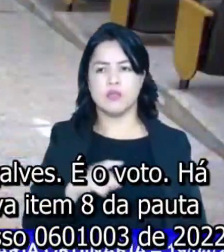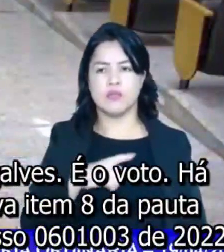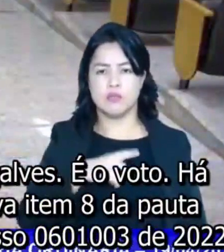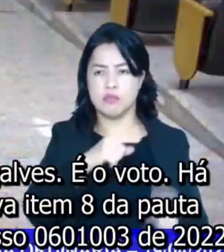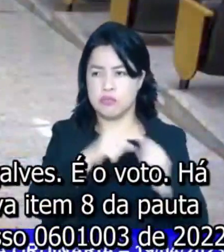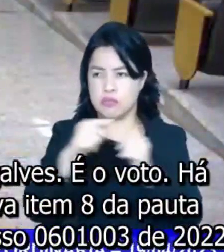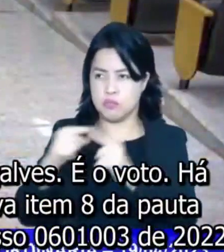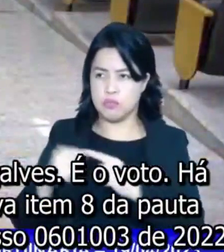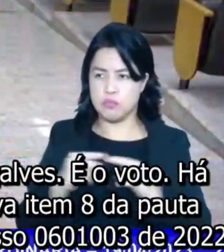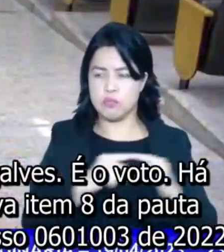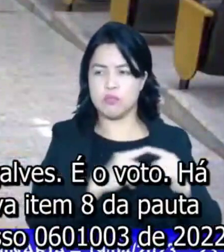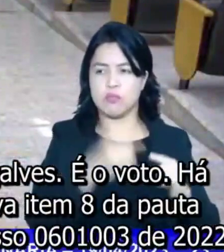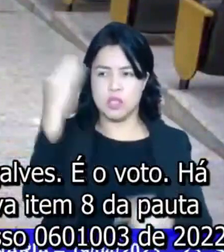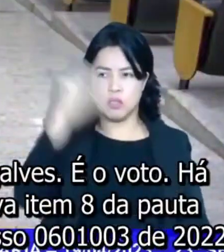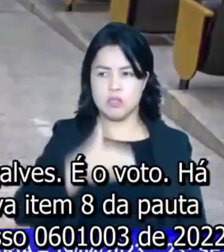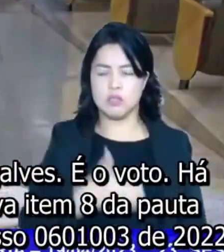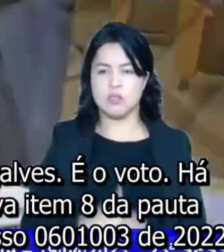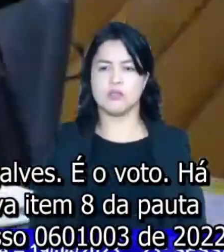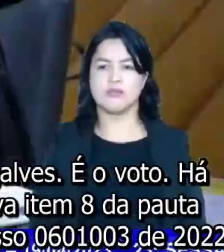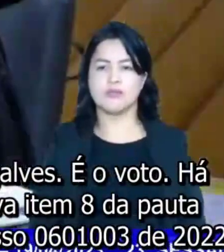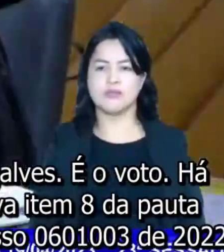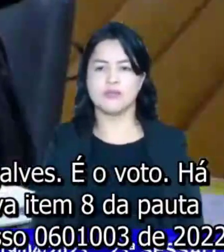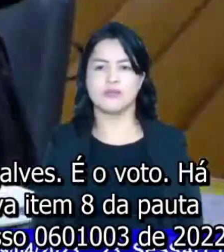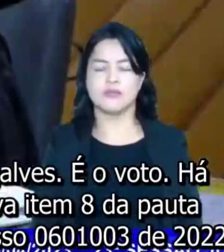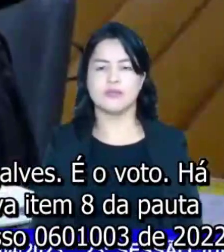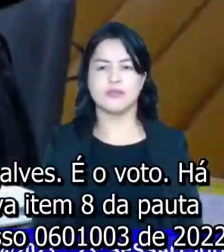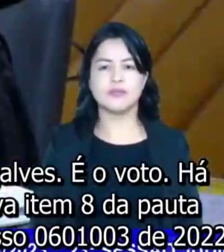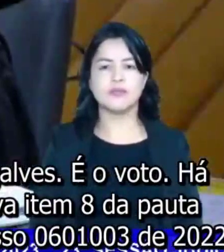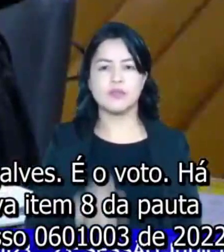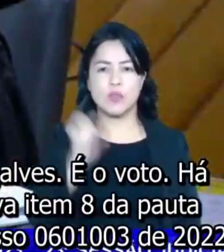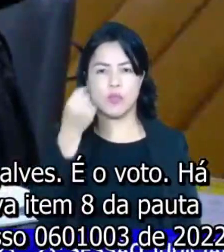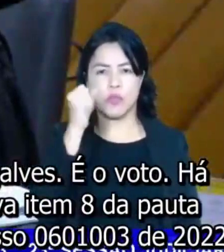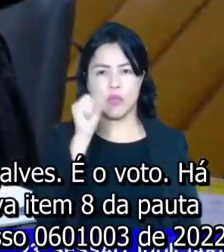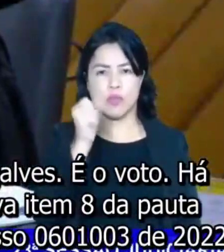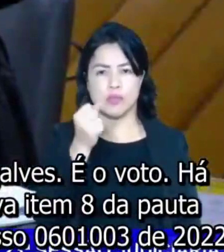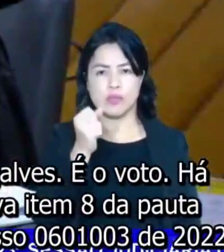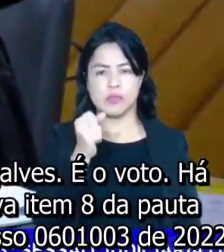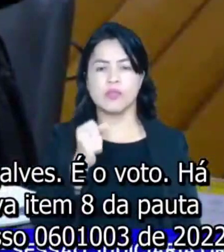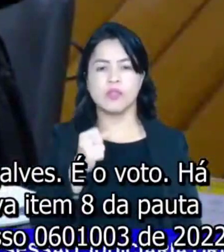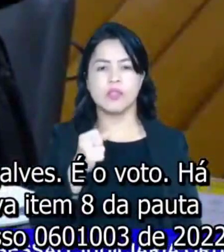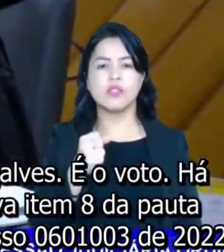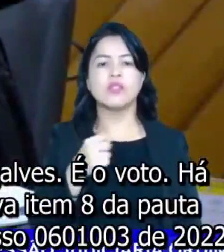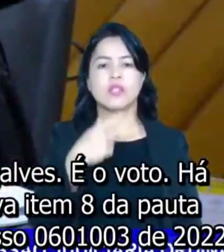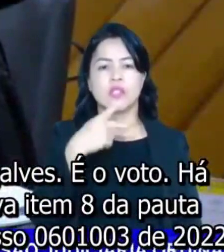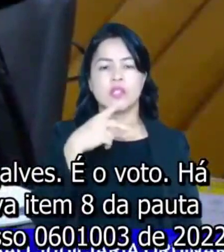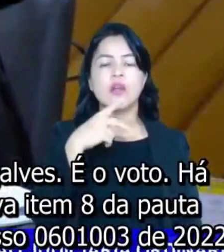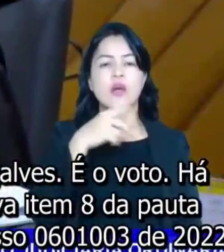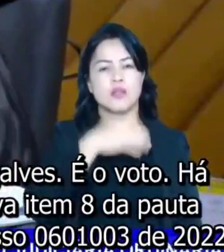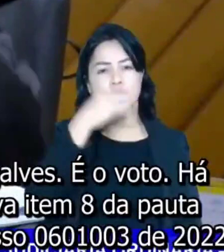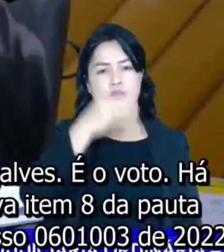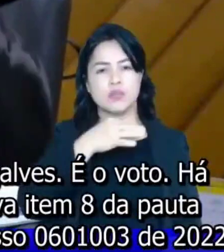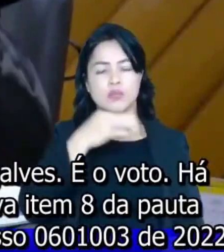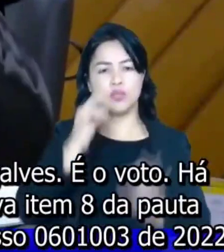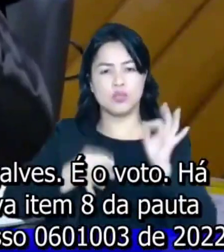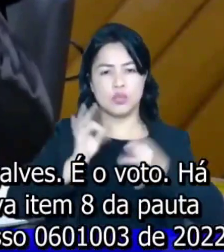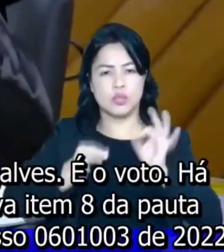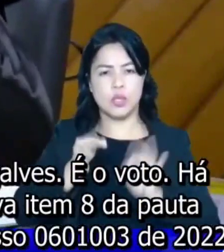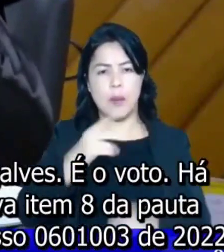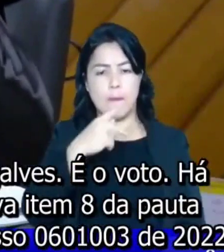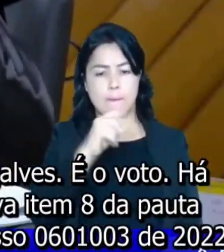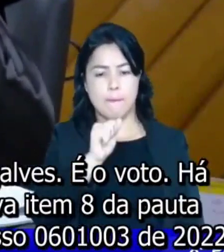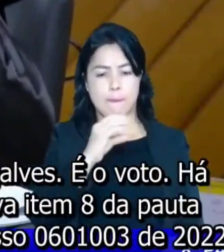havendo, aprovada com ressalvas, Plene. À sua mesa, desembargador João Lages. A prestação de conta no processo